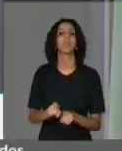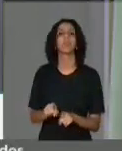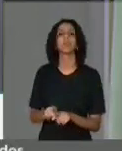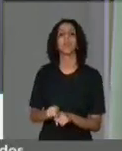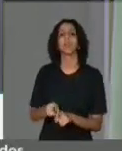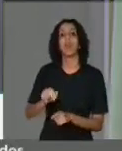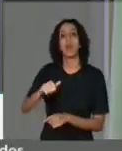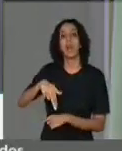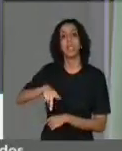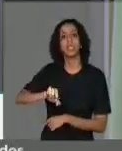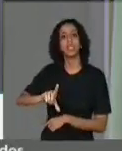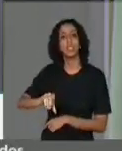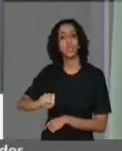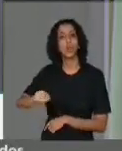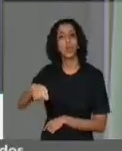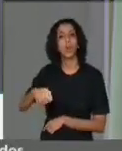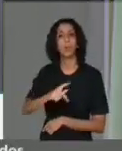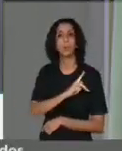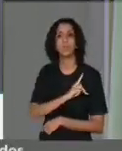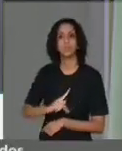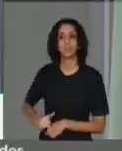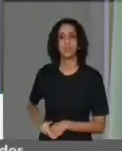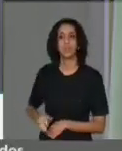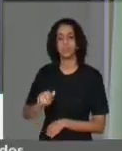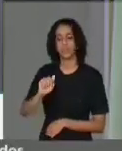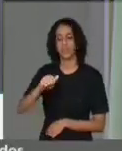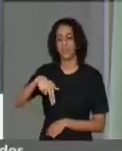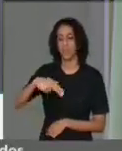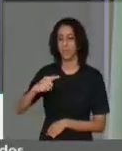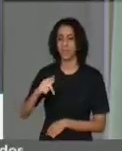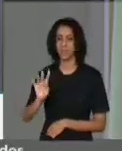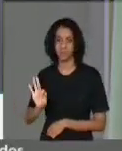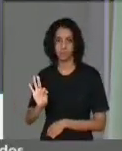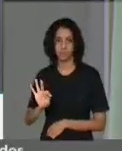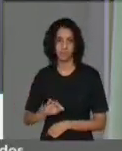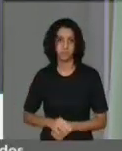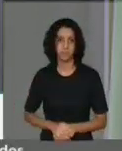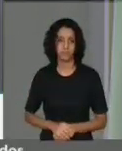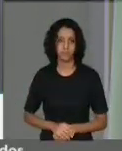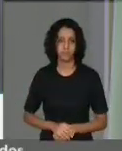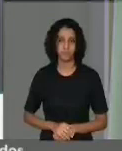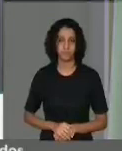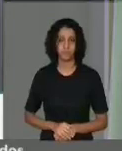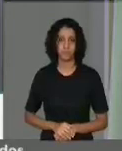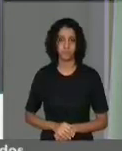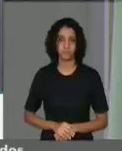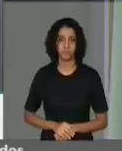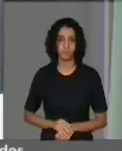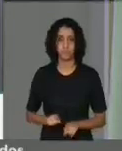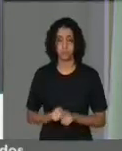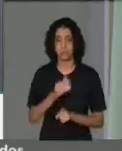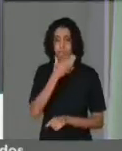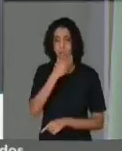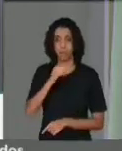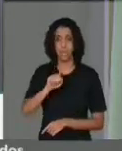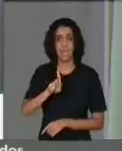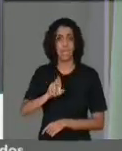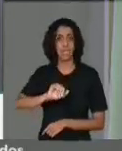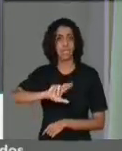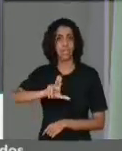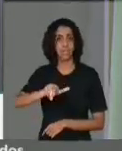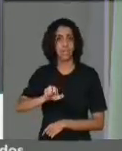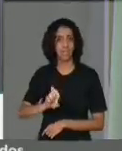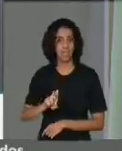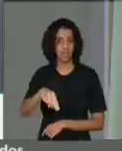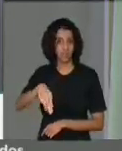Costa, presidente da Associação Nacional dos Procuradores do Trabalho. O senhor Guilherme Guimarães